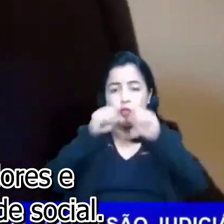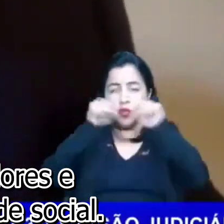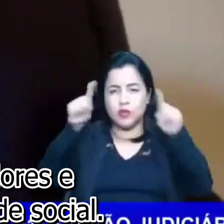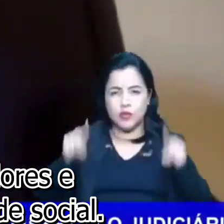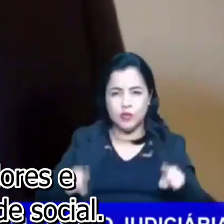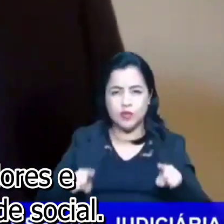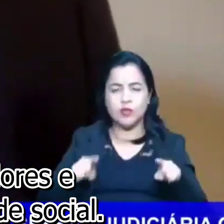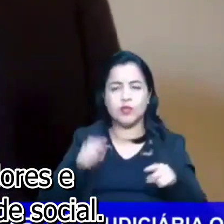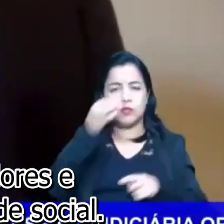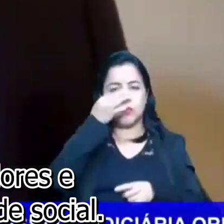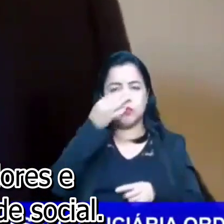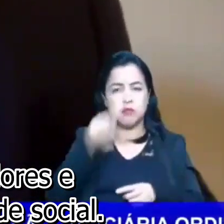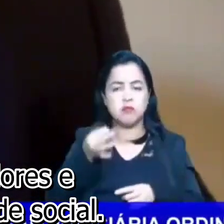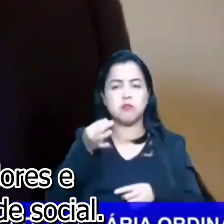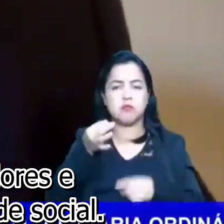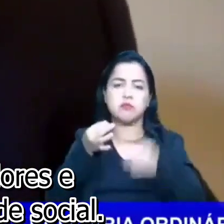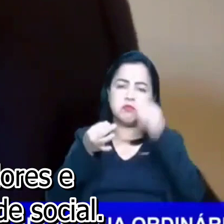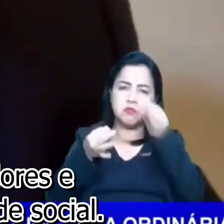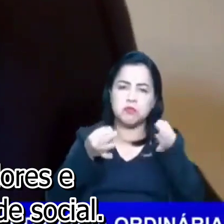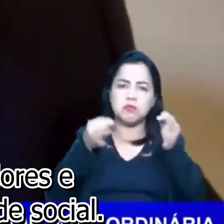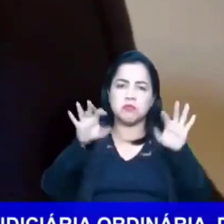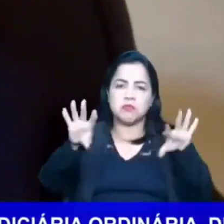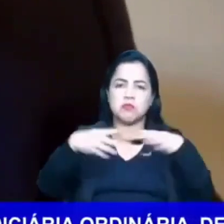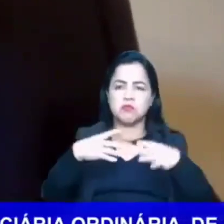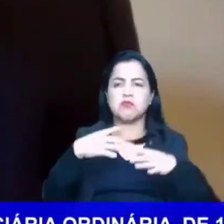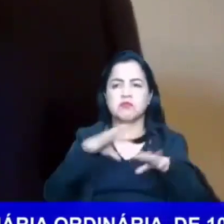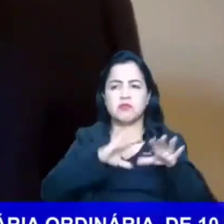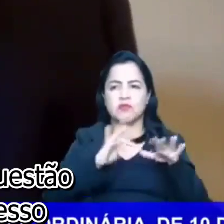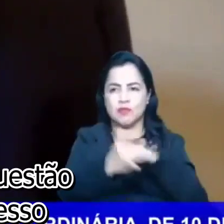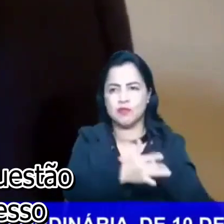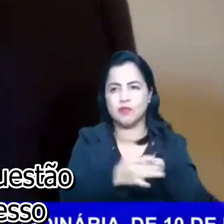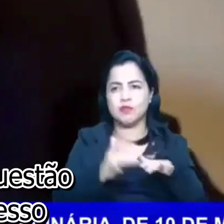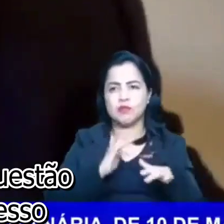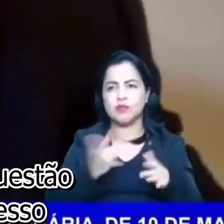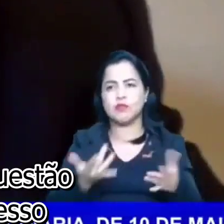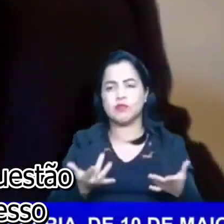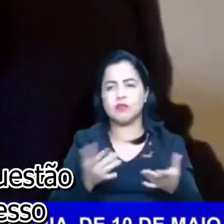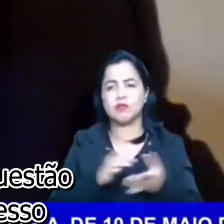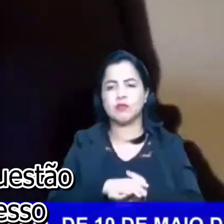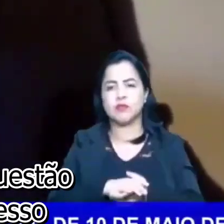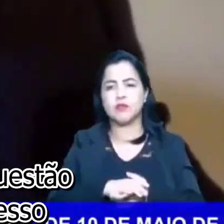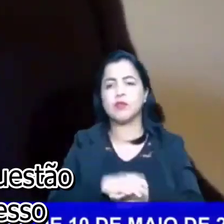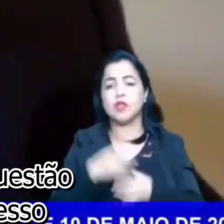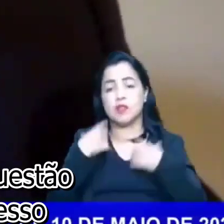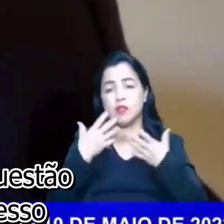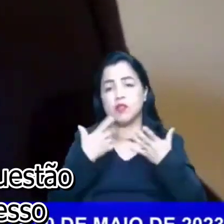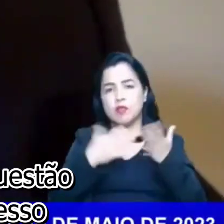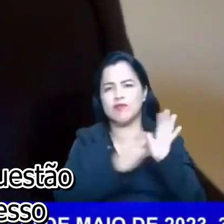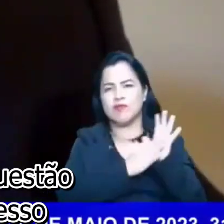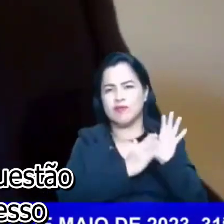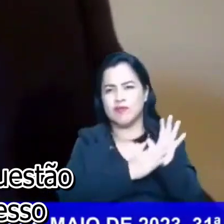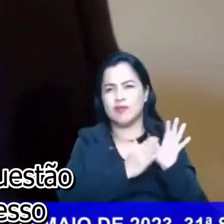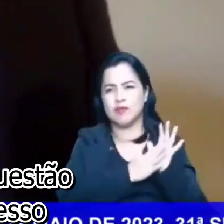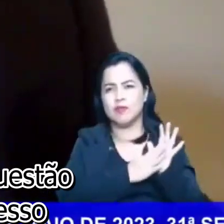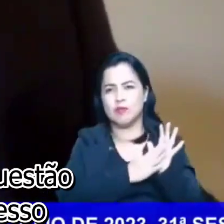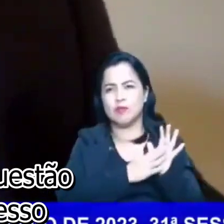e senhores que acompanham via rede social. Excelência, eu queria levantar uma questão de